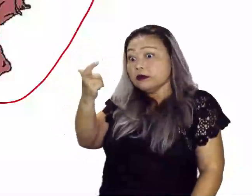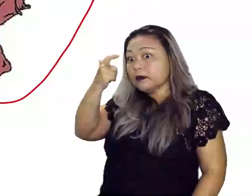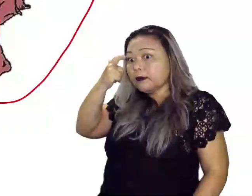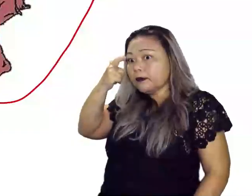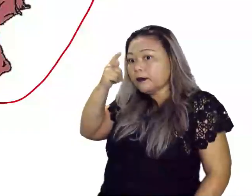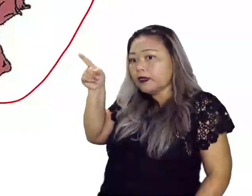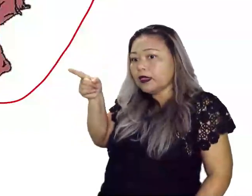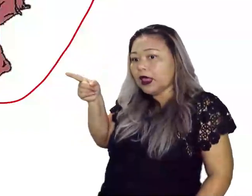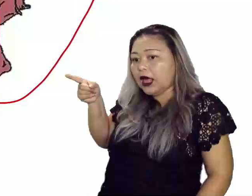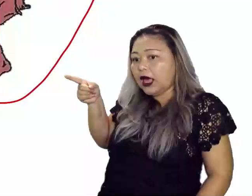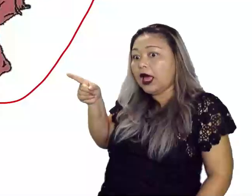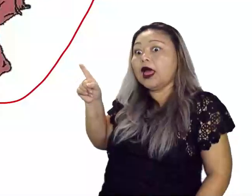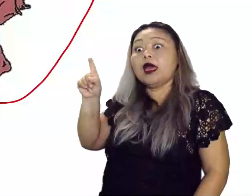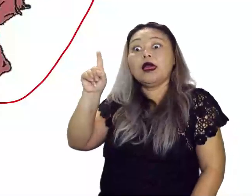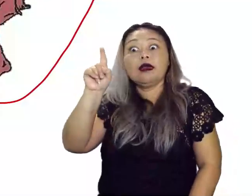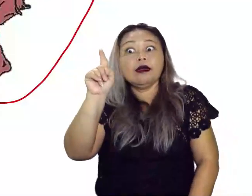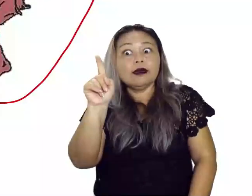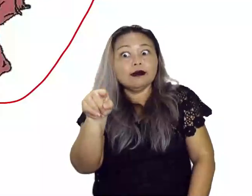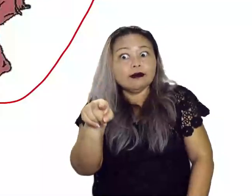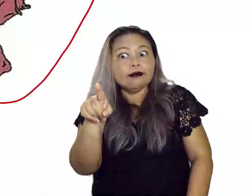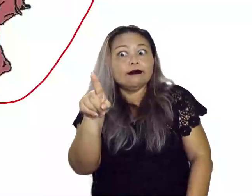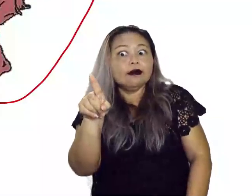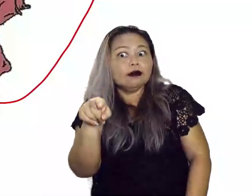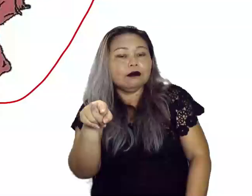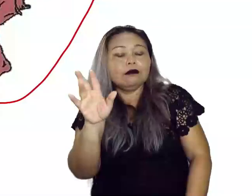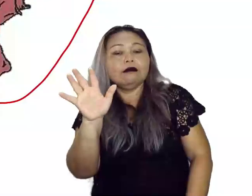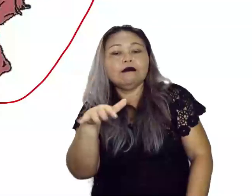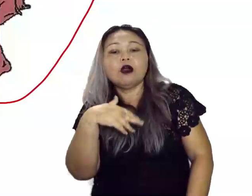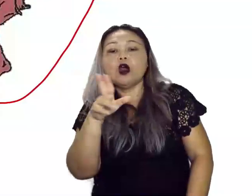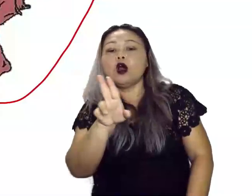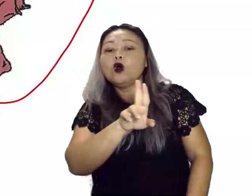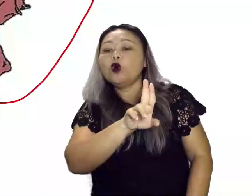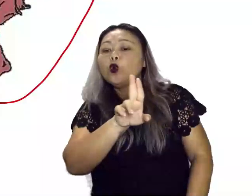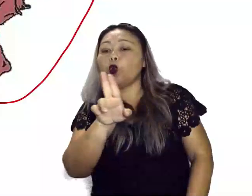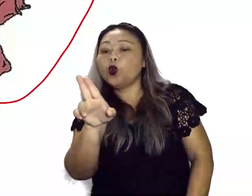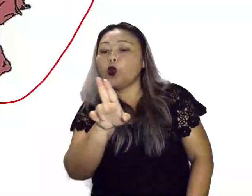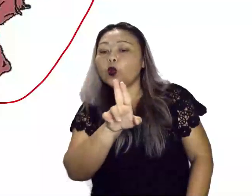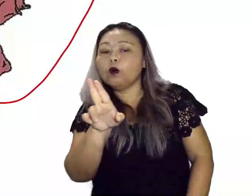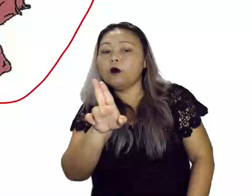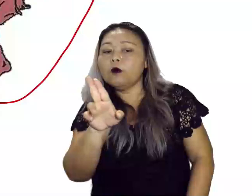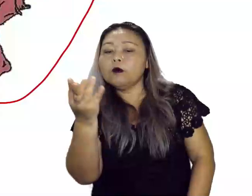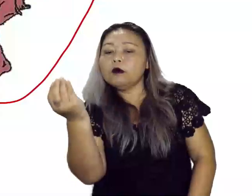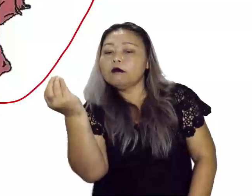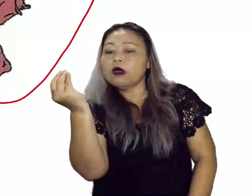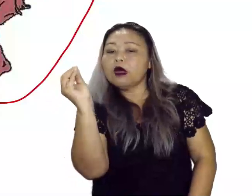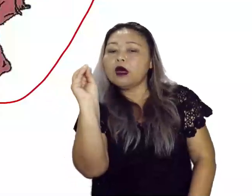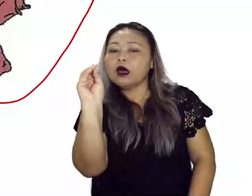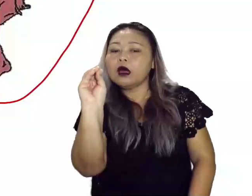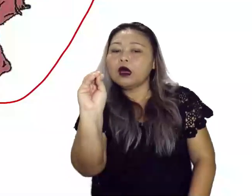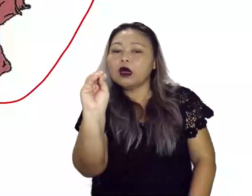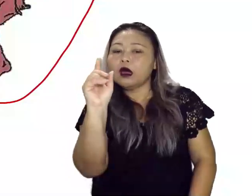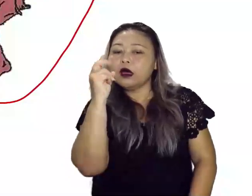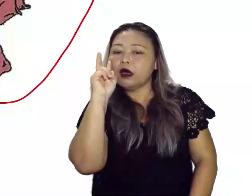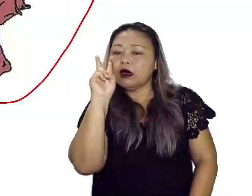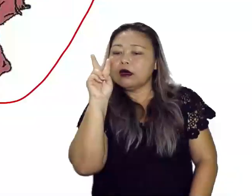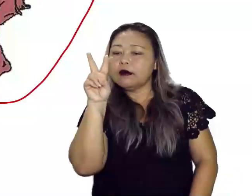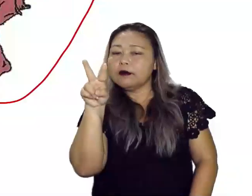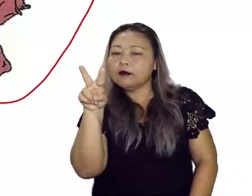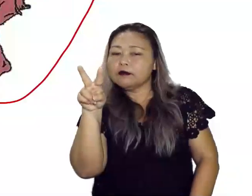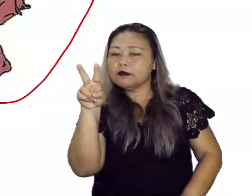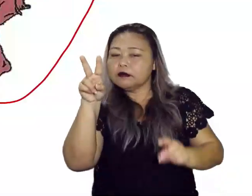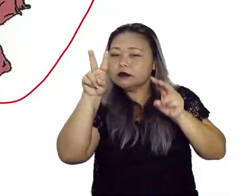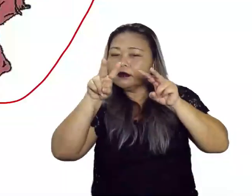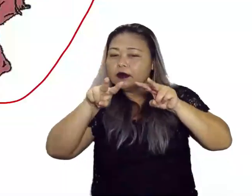Pensa, esse mesmo. Qual o nome desse mito? Tá aqui, ó. Olha,